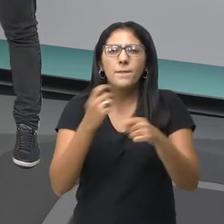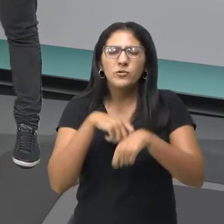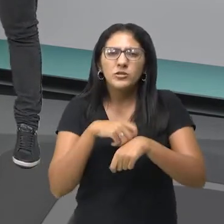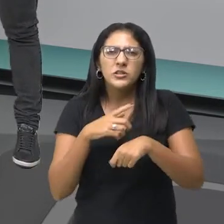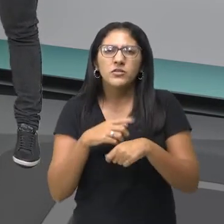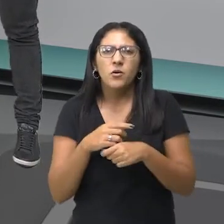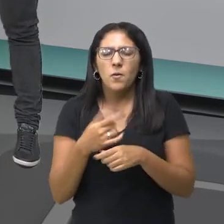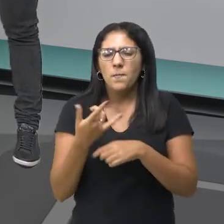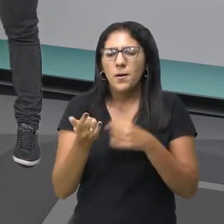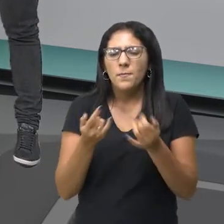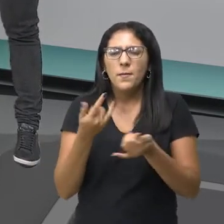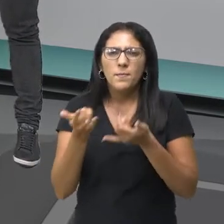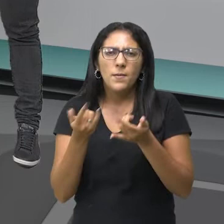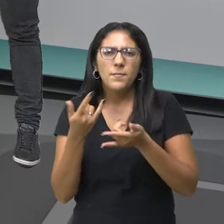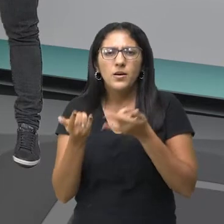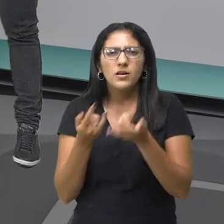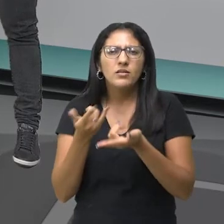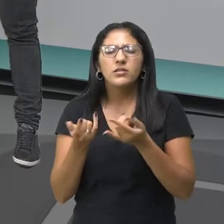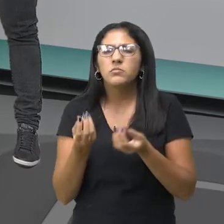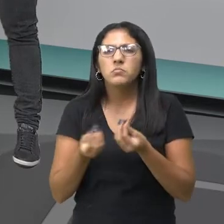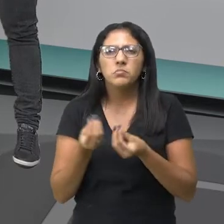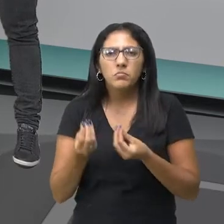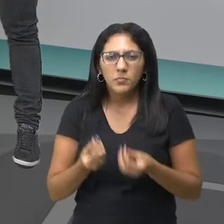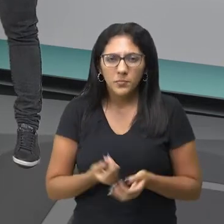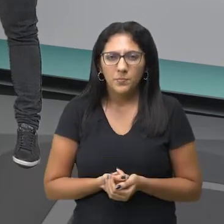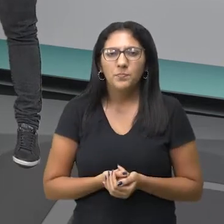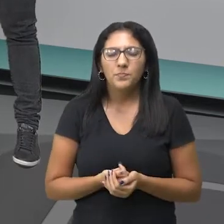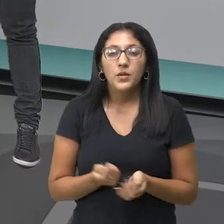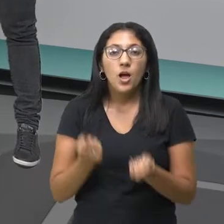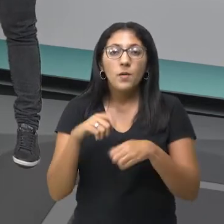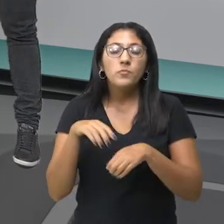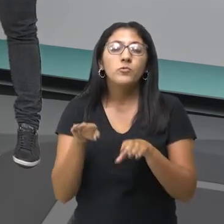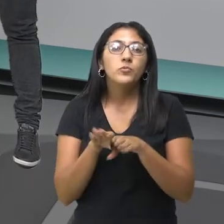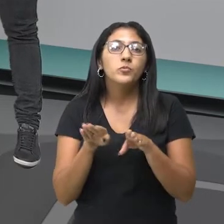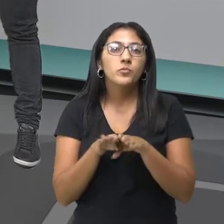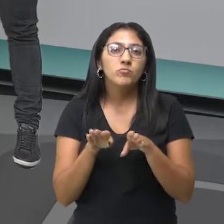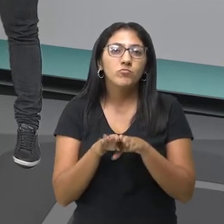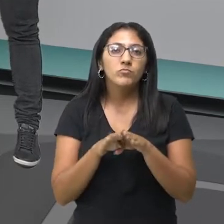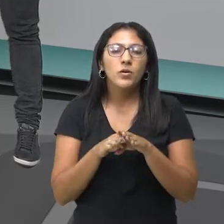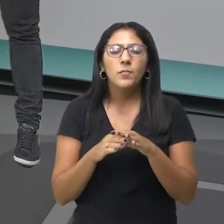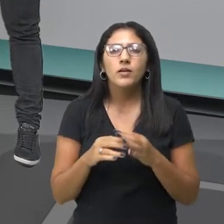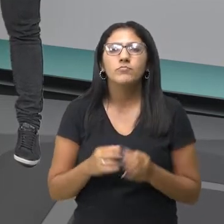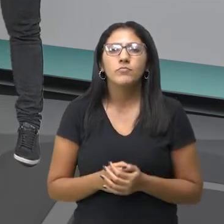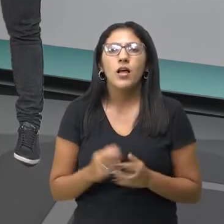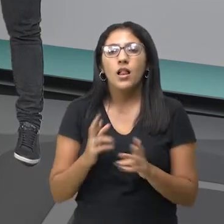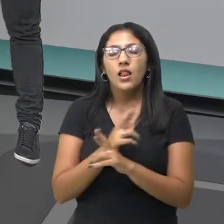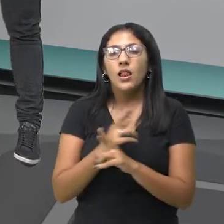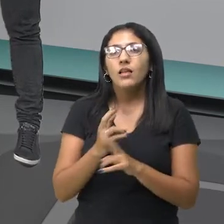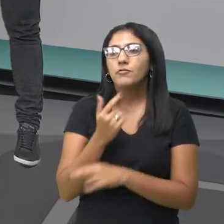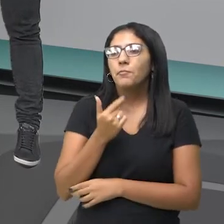distantes. Também é o hiperlink que eu posso clicar e ser direcionado a um